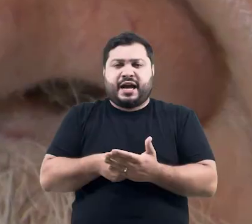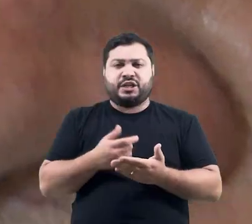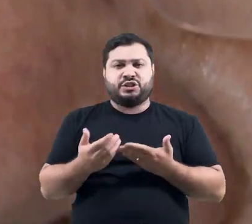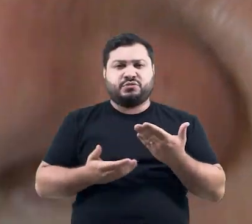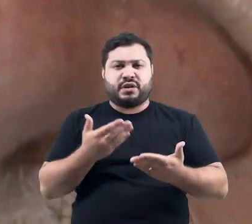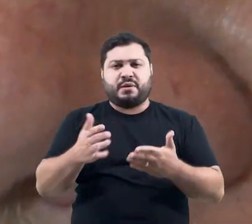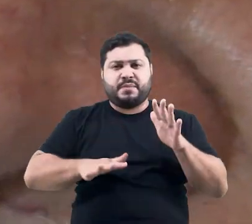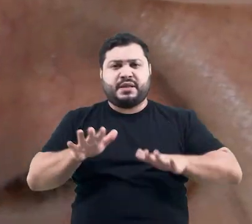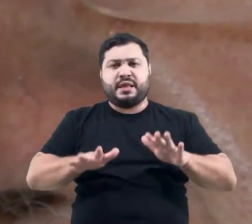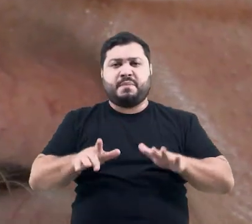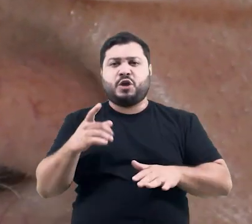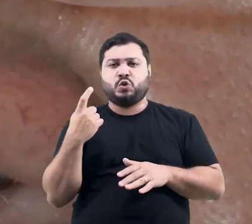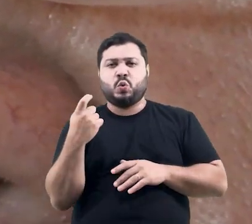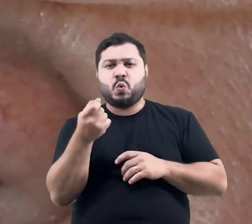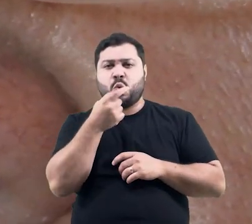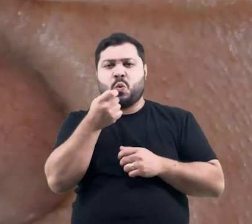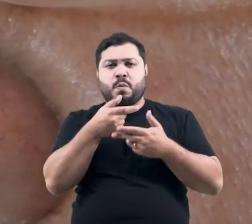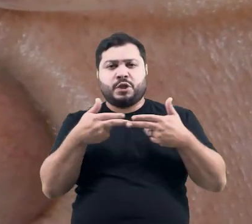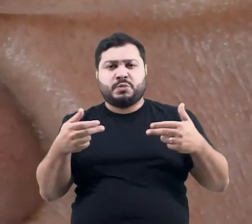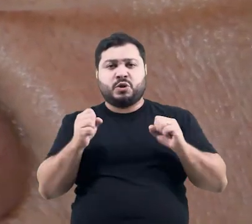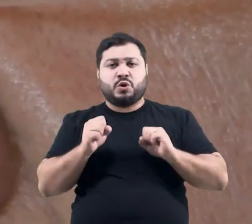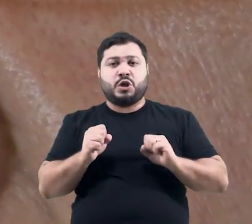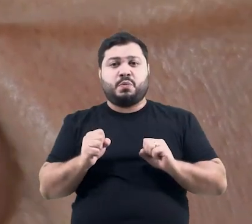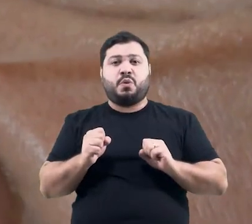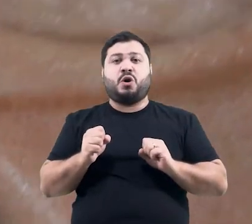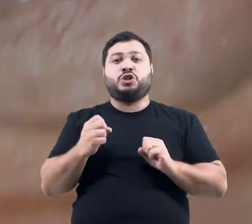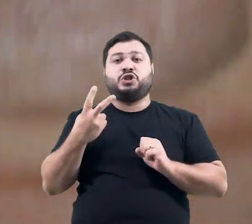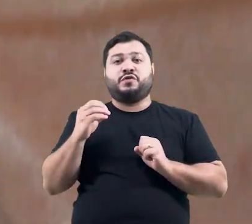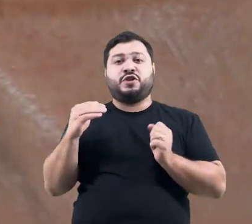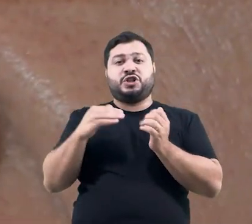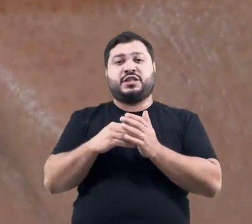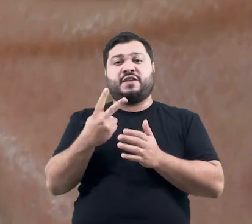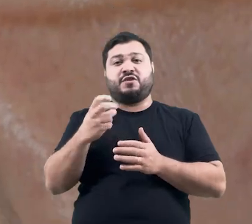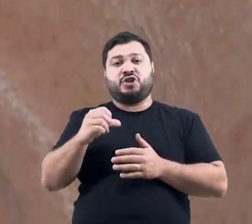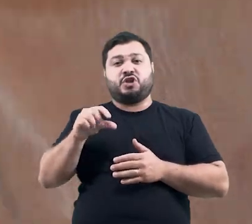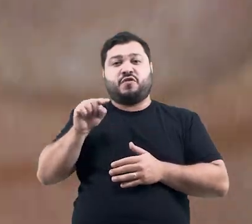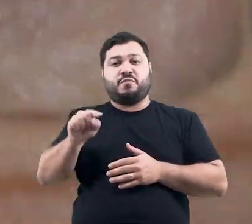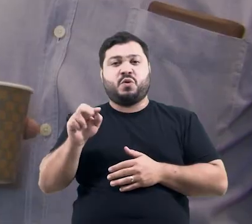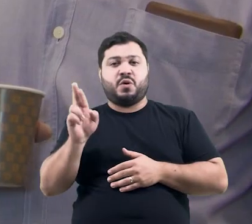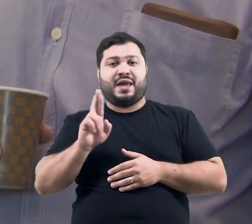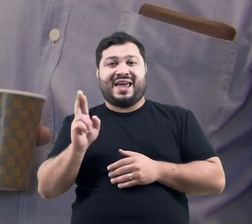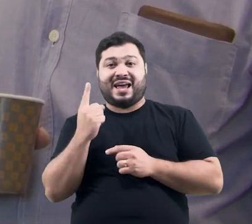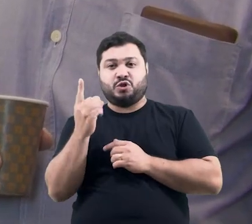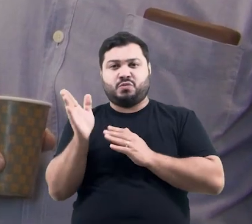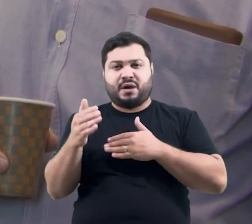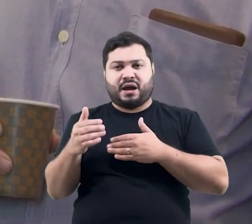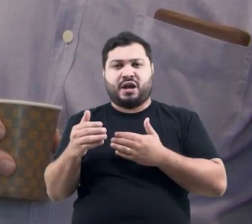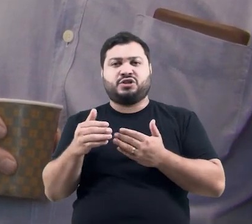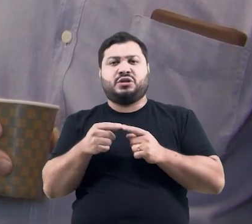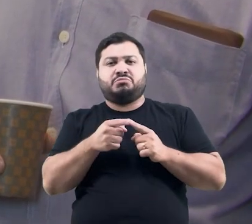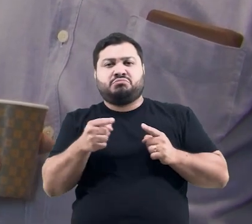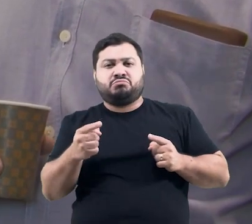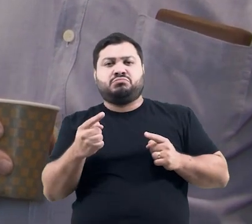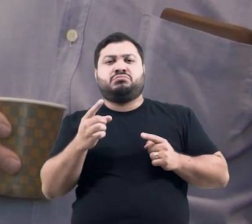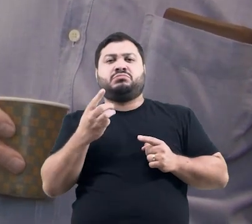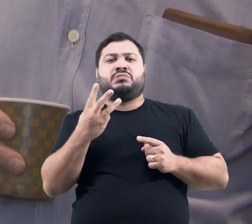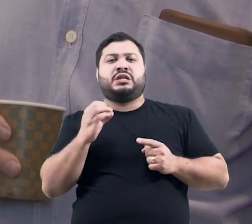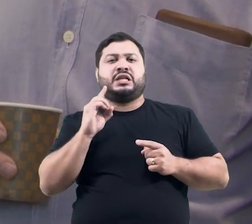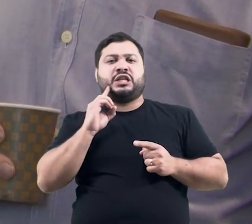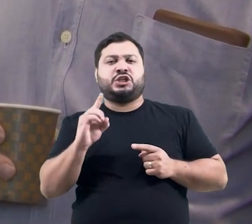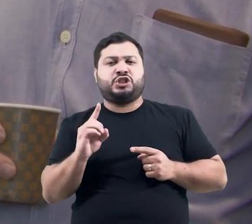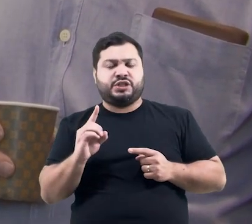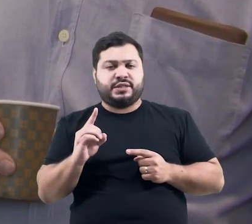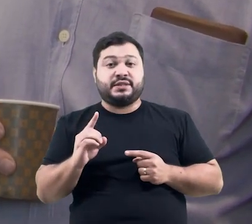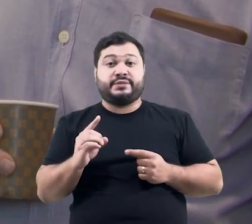fatal. A garantia do tratamento depende de um único medicamento que pode custar de 20 a 29 mil reais a caixa, que